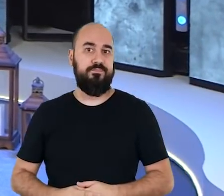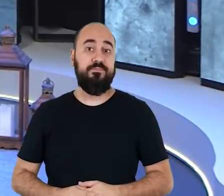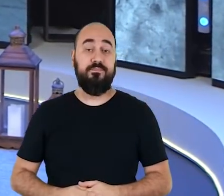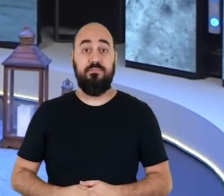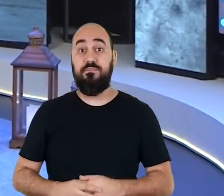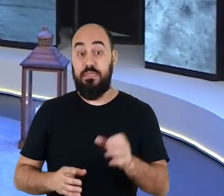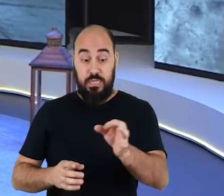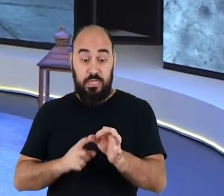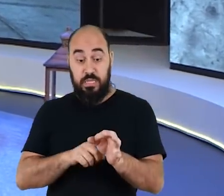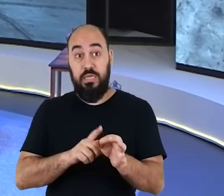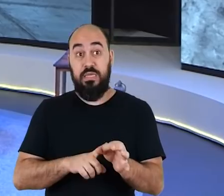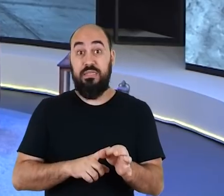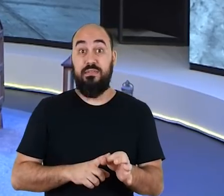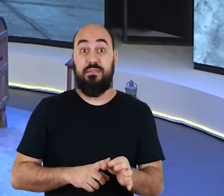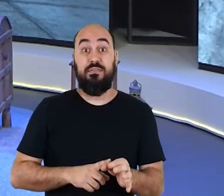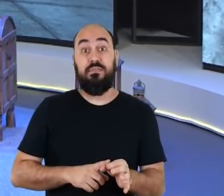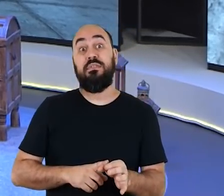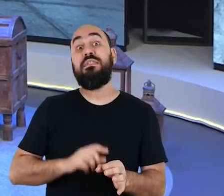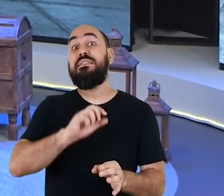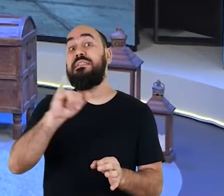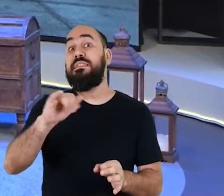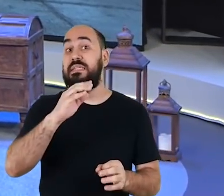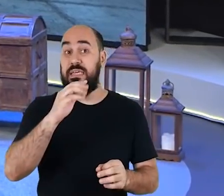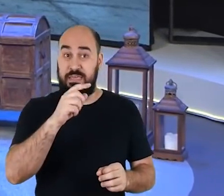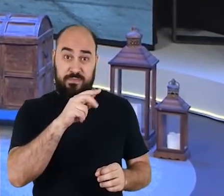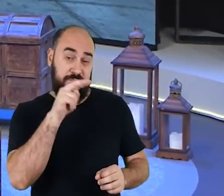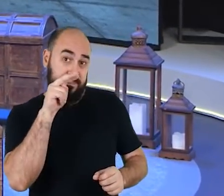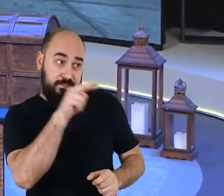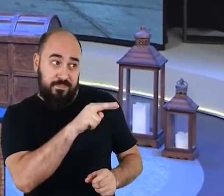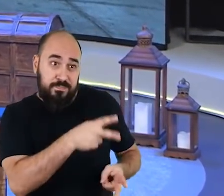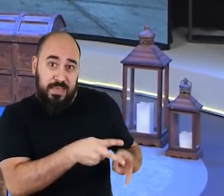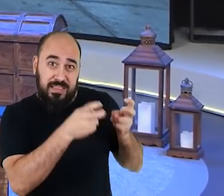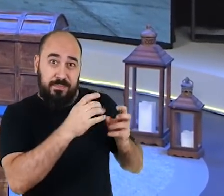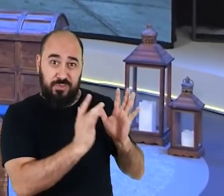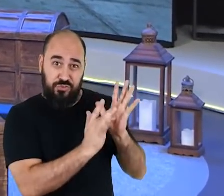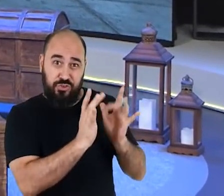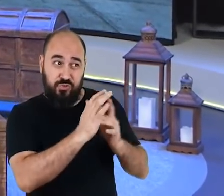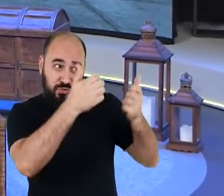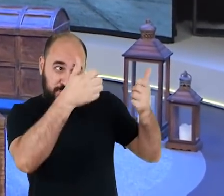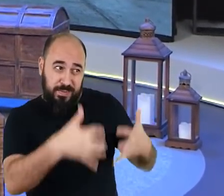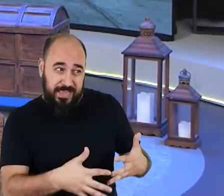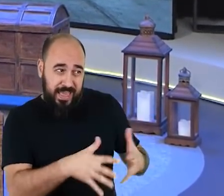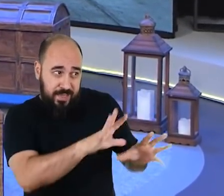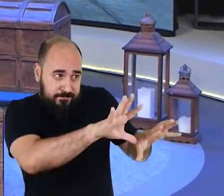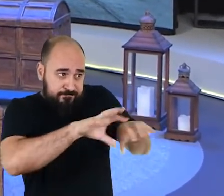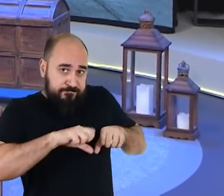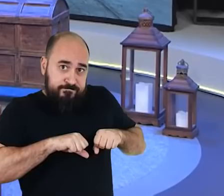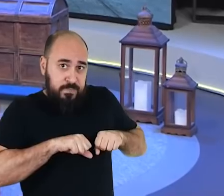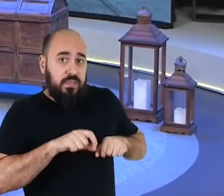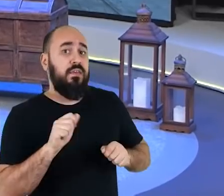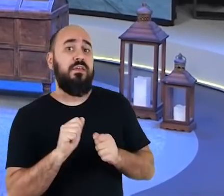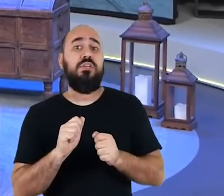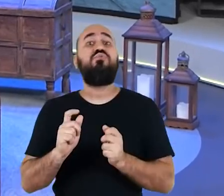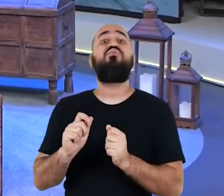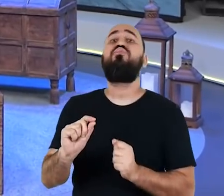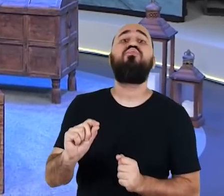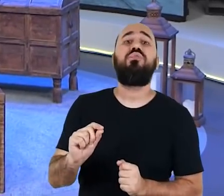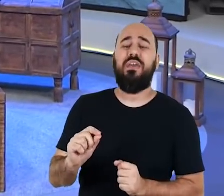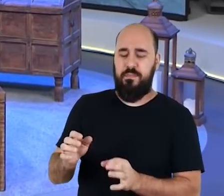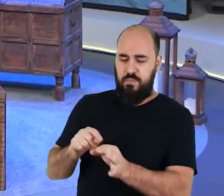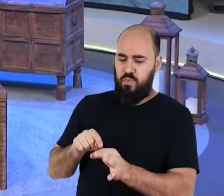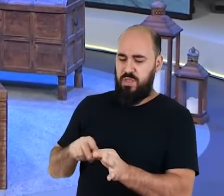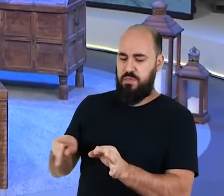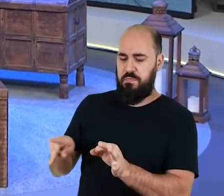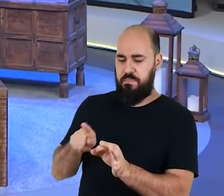romana e disse: dai a César o que é de César e a Deus o que é de Deus. Busquem em primeiro lugar o reino de Deus e sua justiça, e